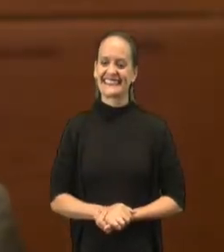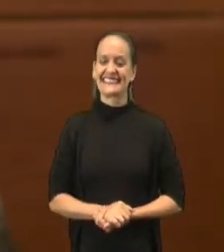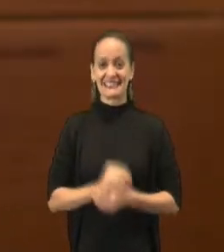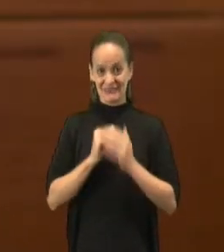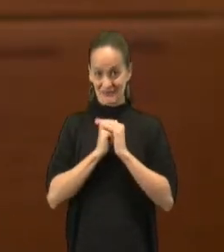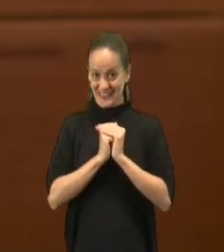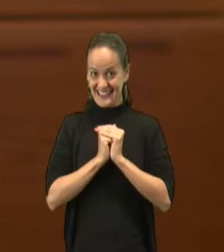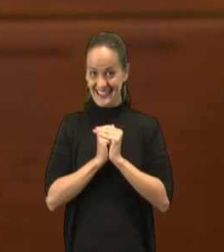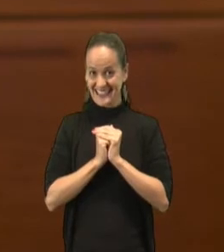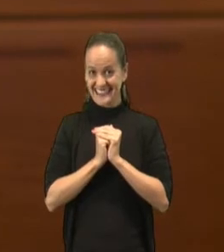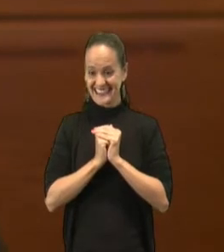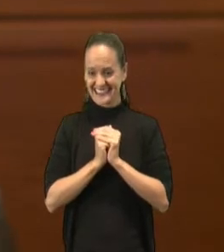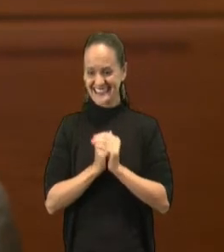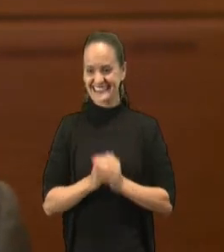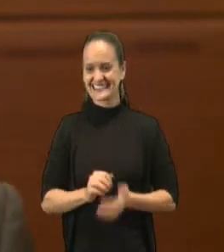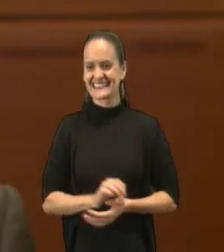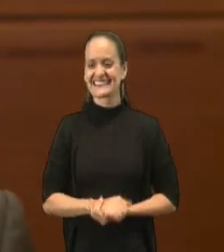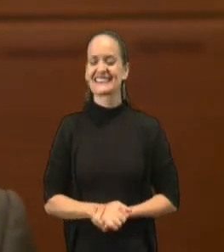Amém.